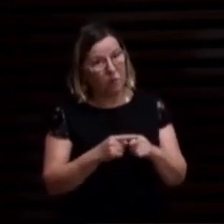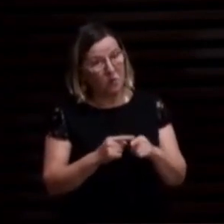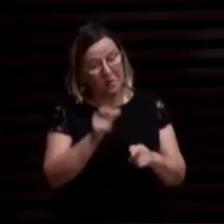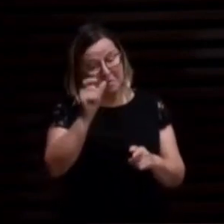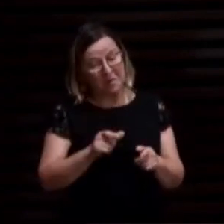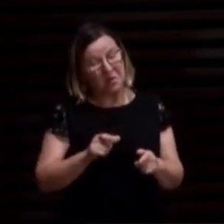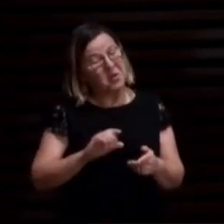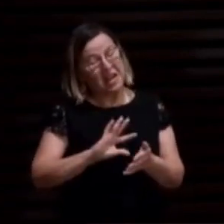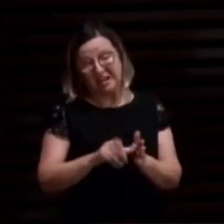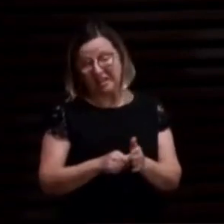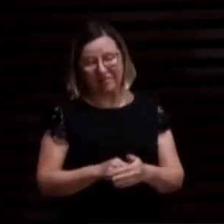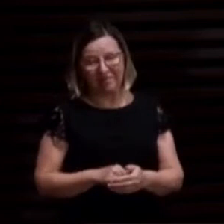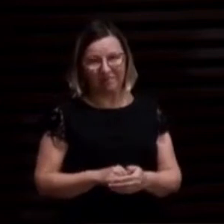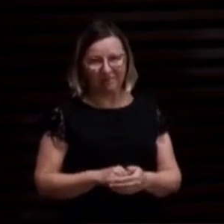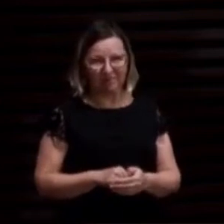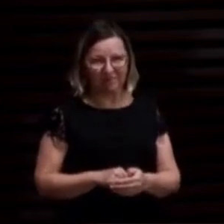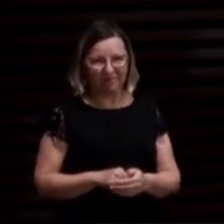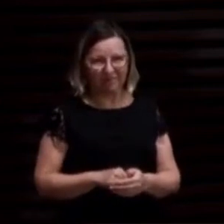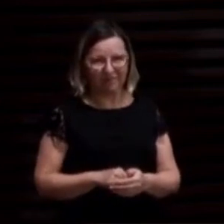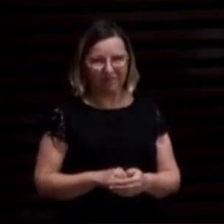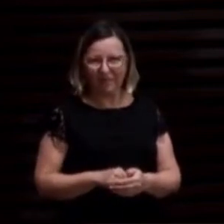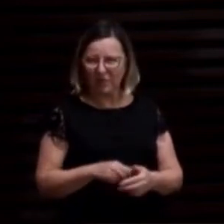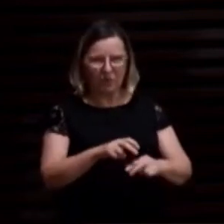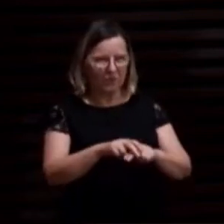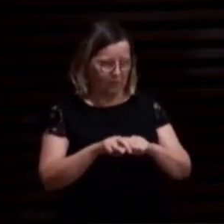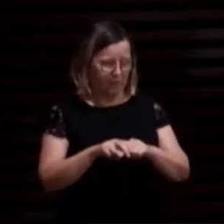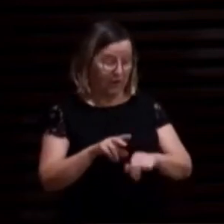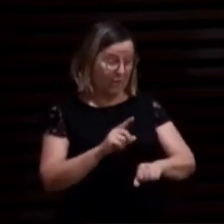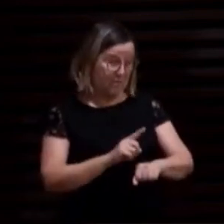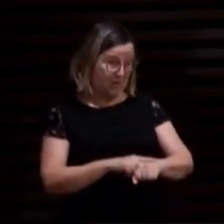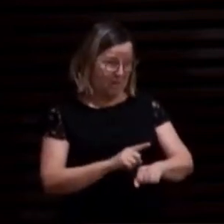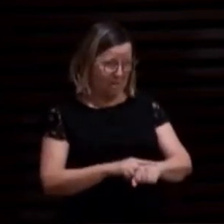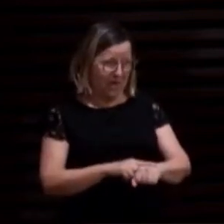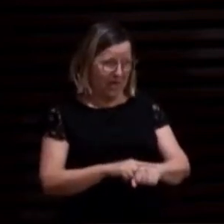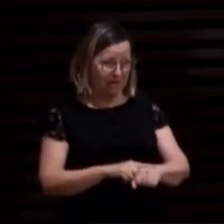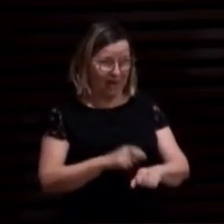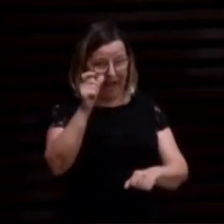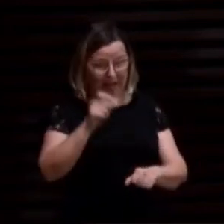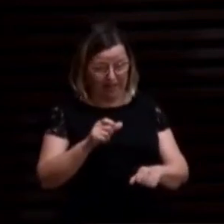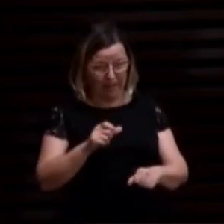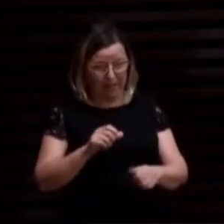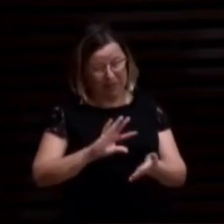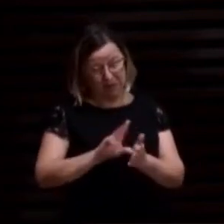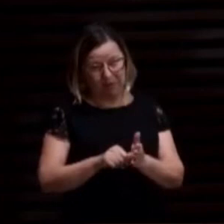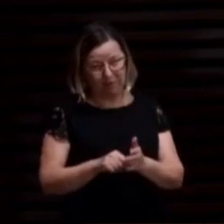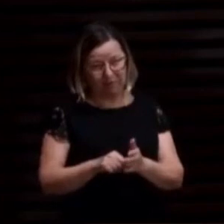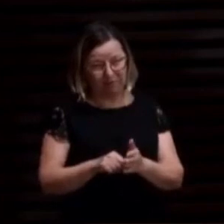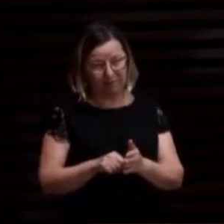Não é a história de que a oportunidade faz o ladrão. O ladrão está aí dentro